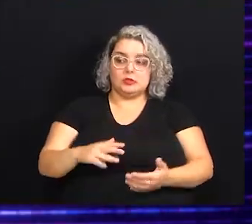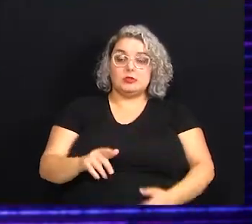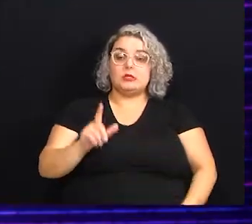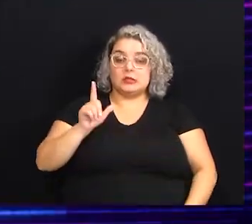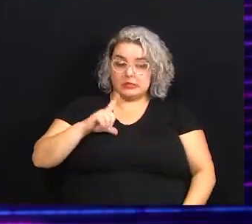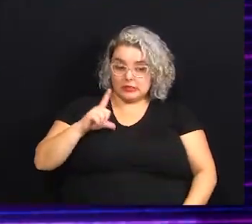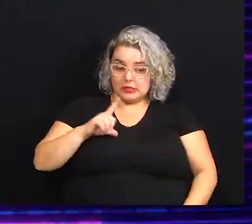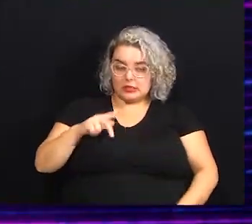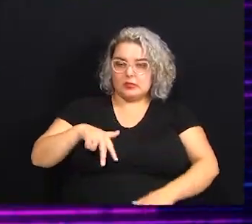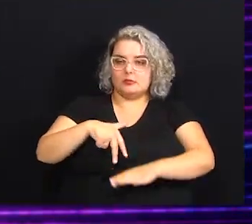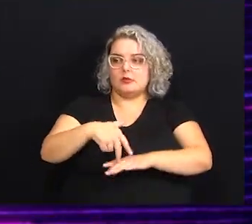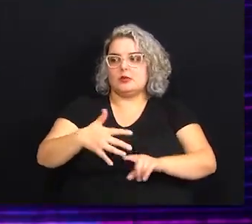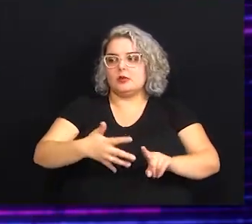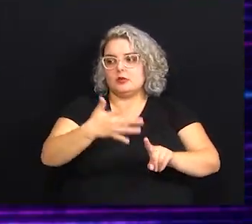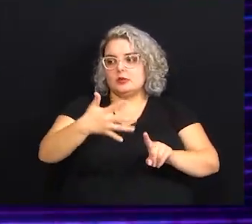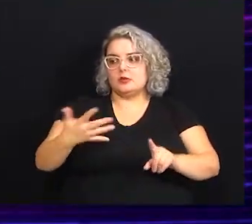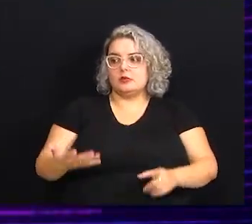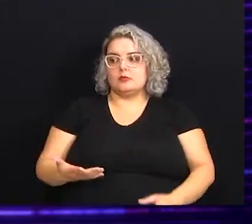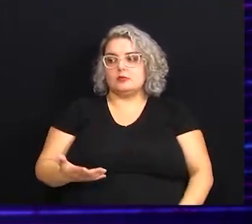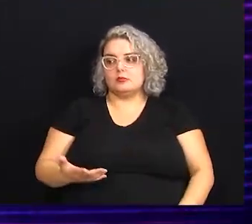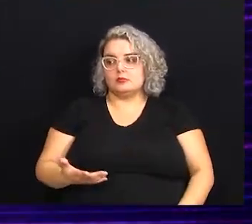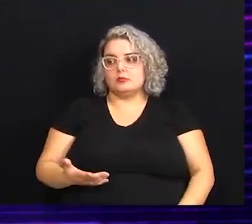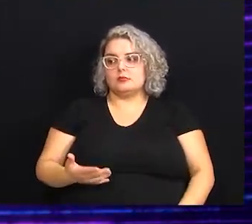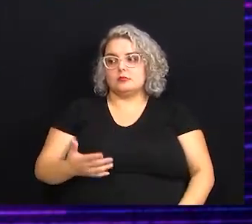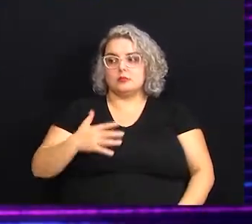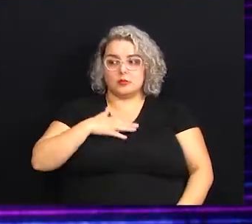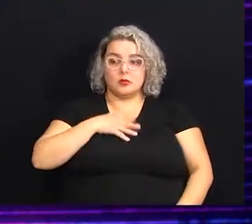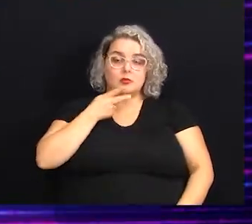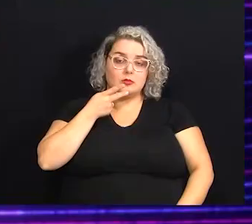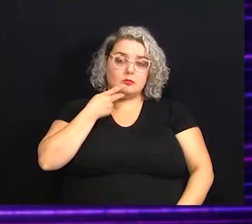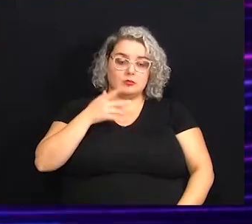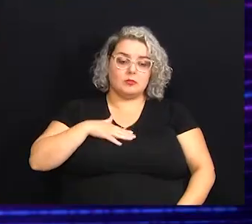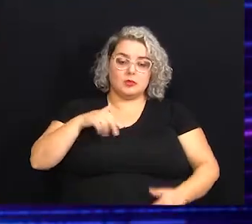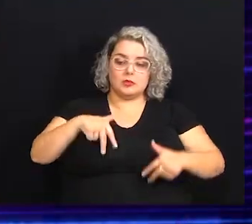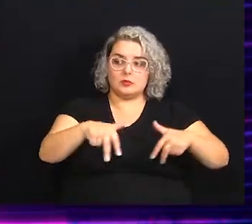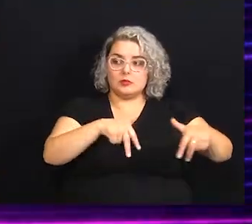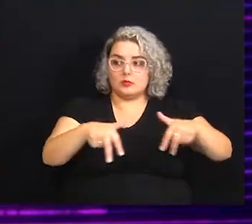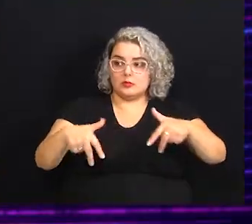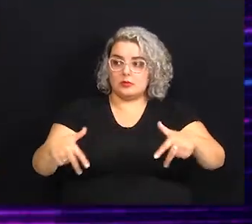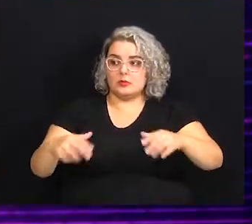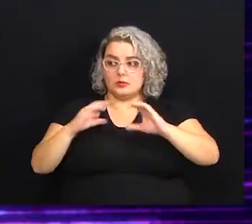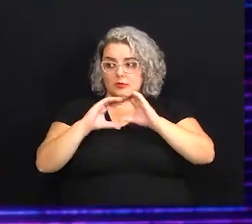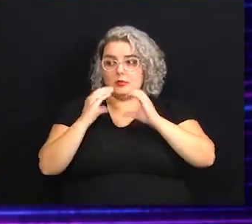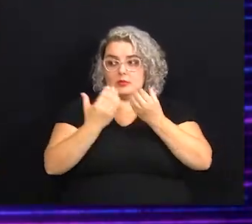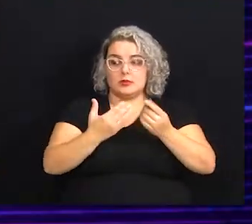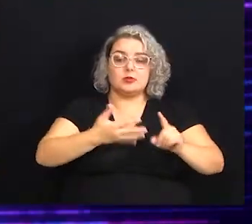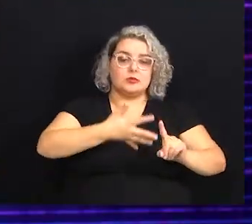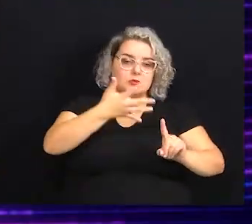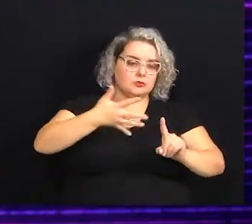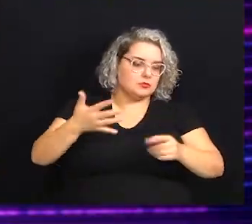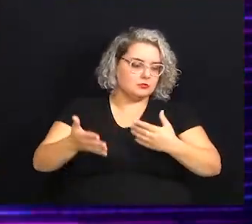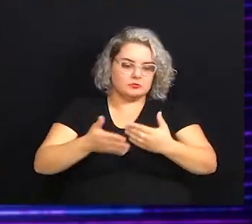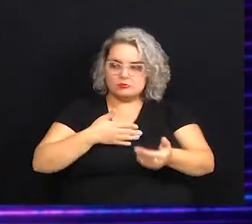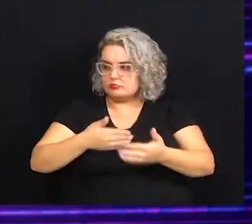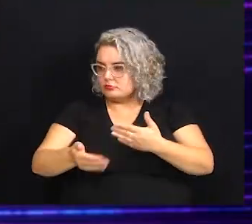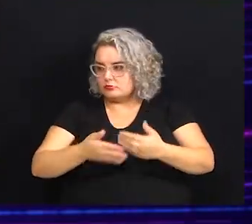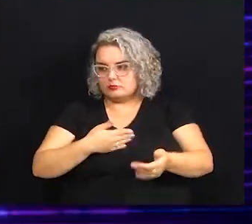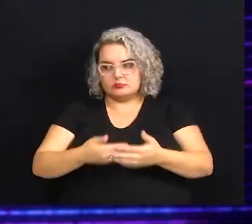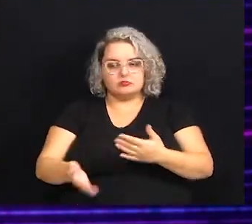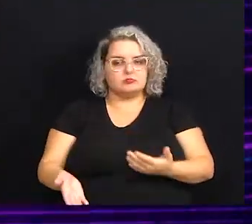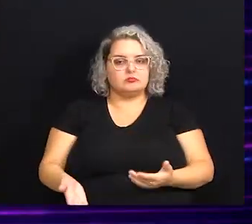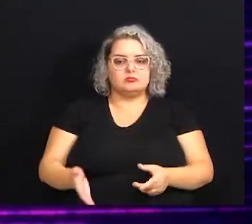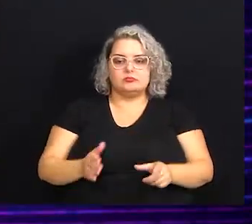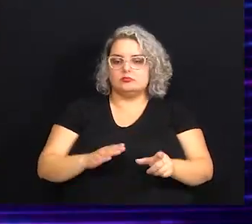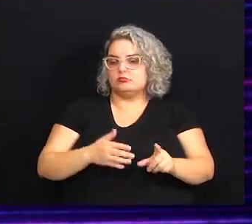breve. Mas o que eu estou querendo dizer meus personagens são da comunidade LGBT, independentemente da